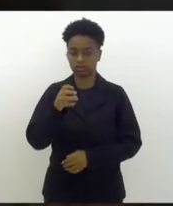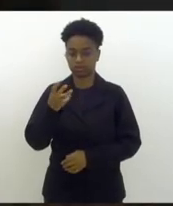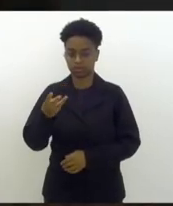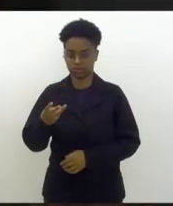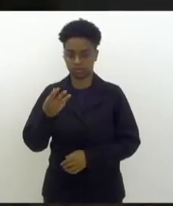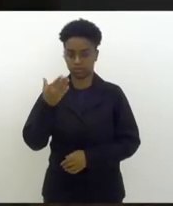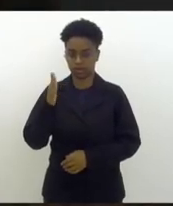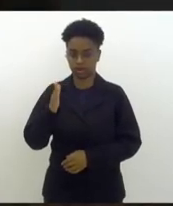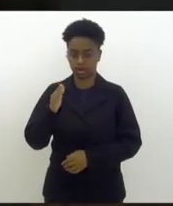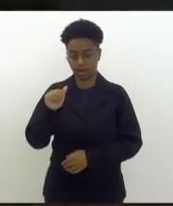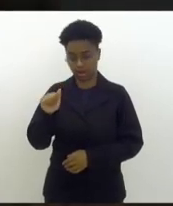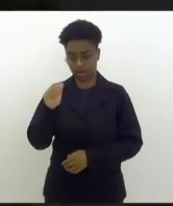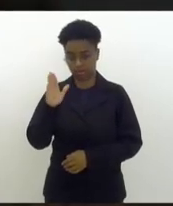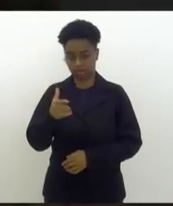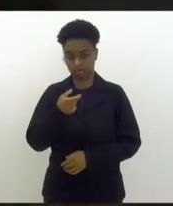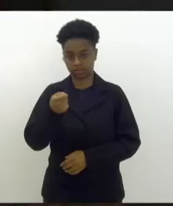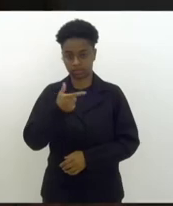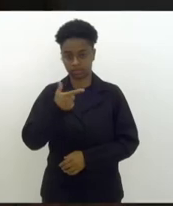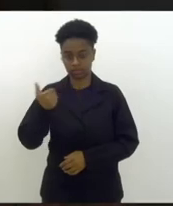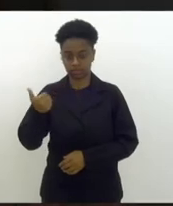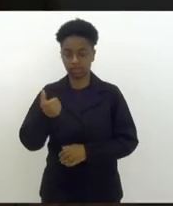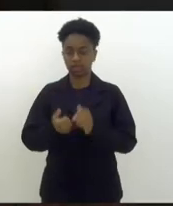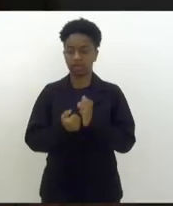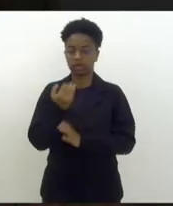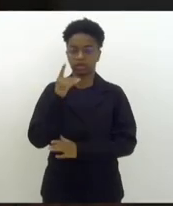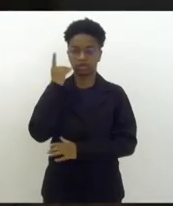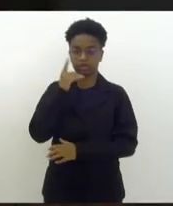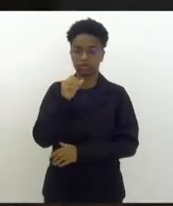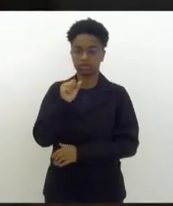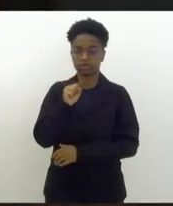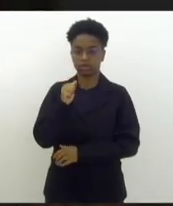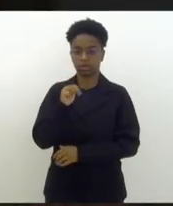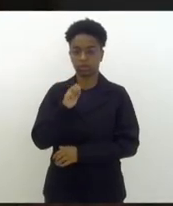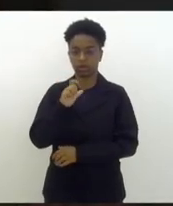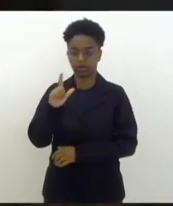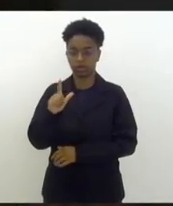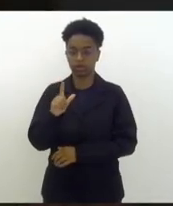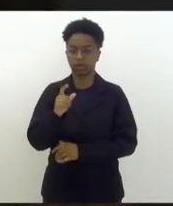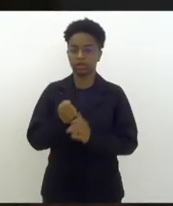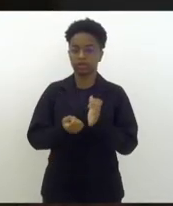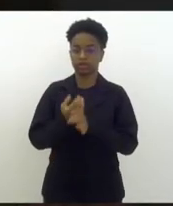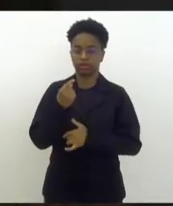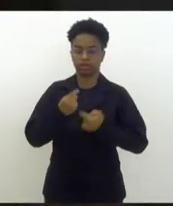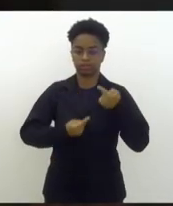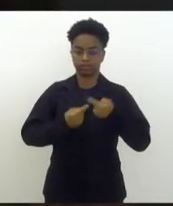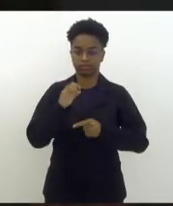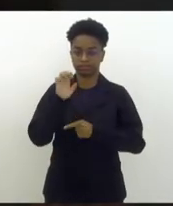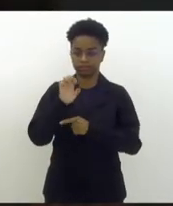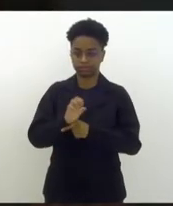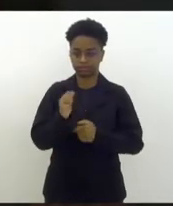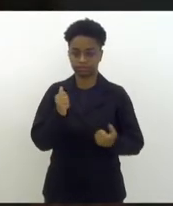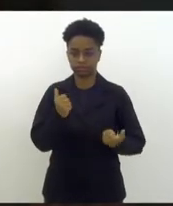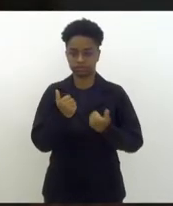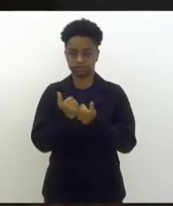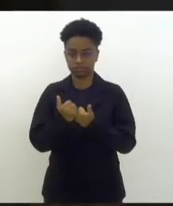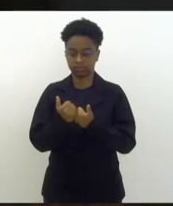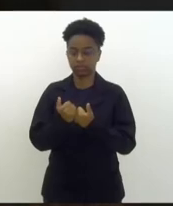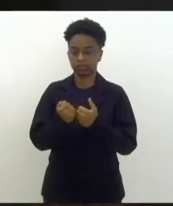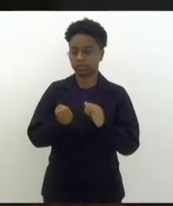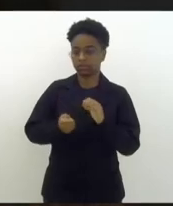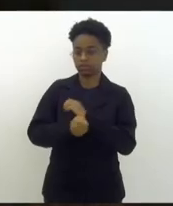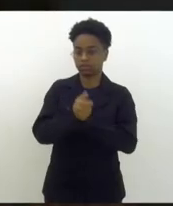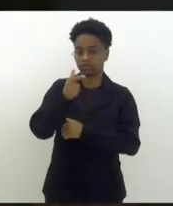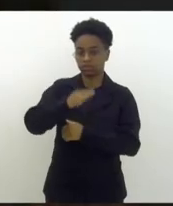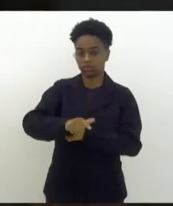de 2021 de autoria Deputado Samuel Malafaia que institui a política estadual de apoio a reinserção social